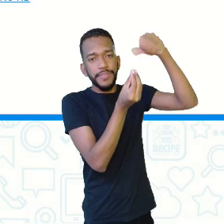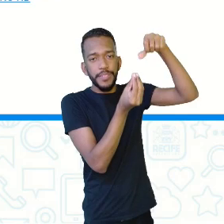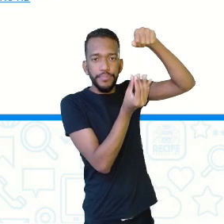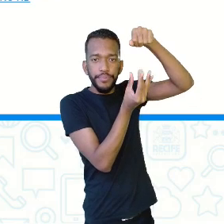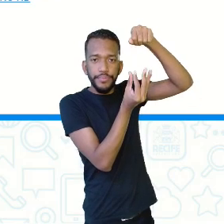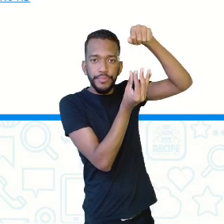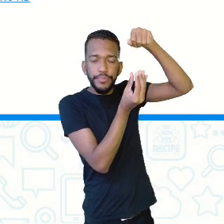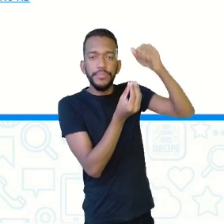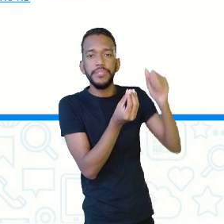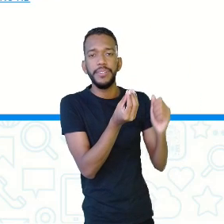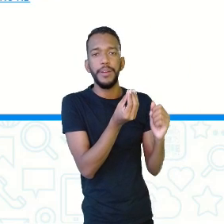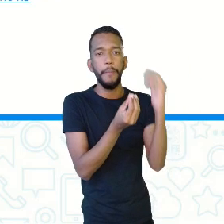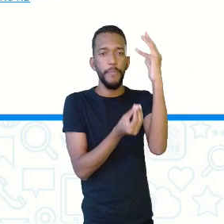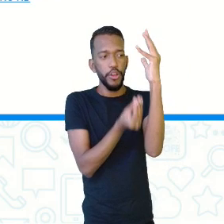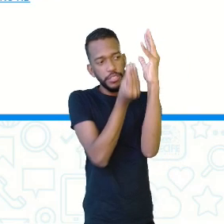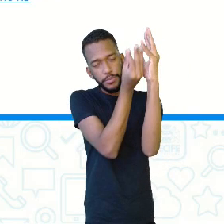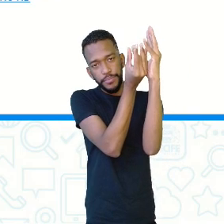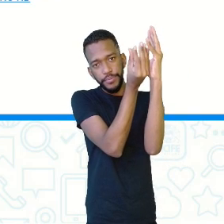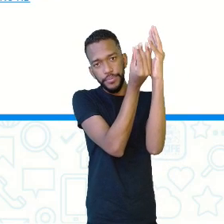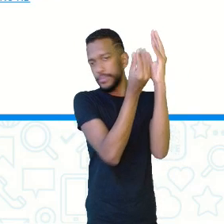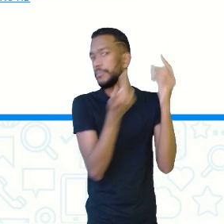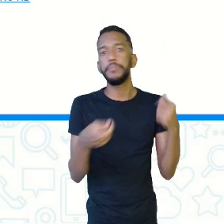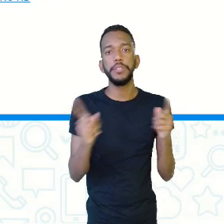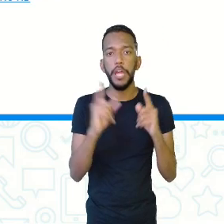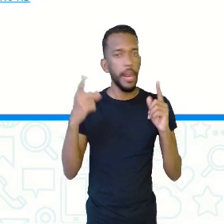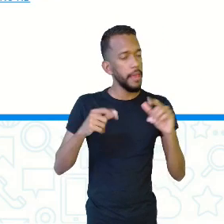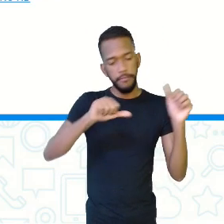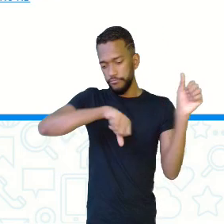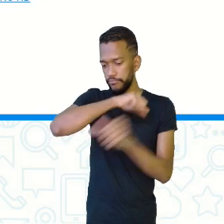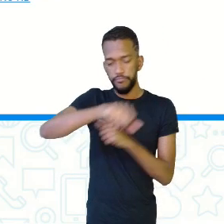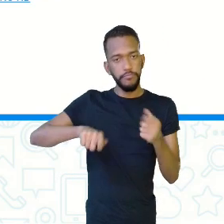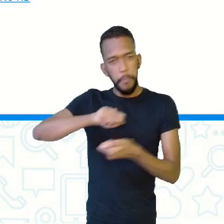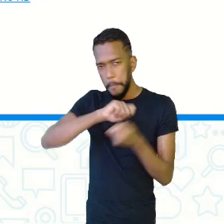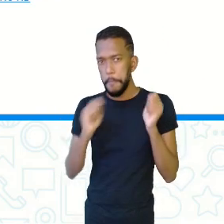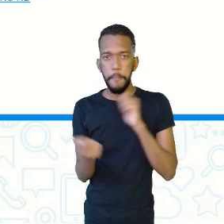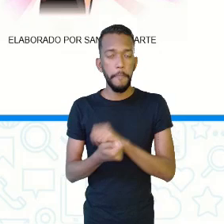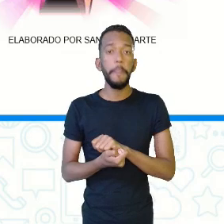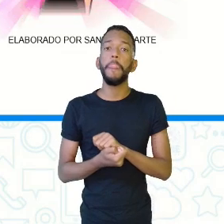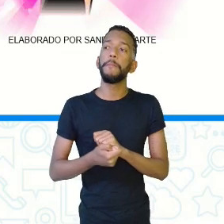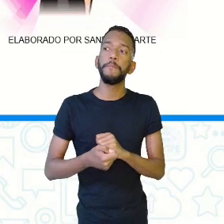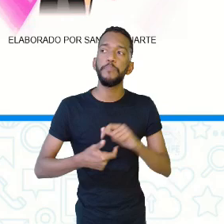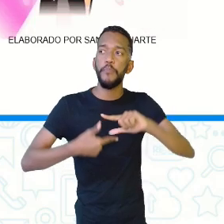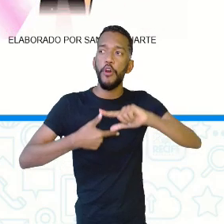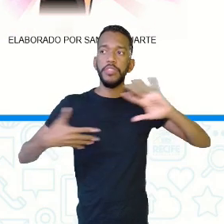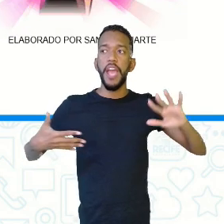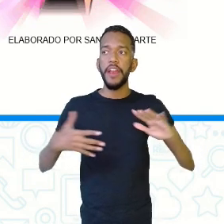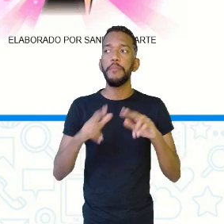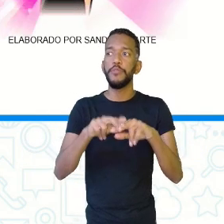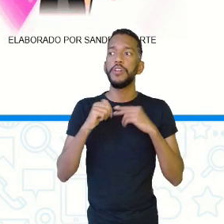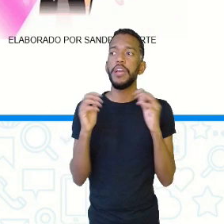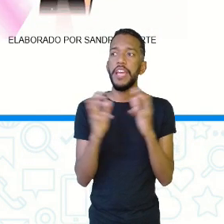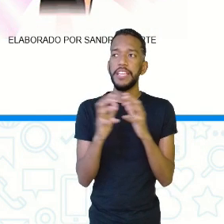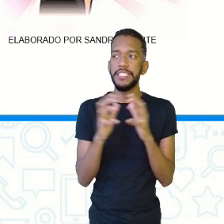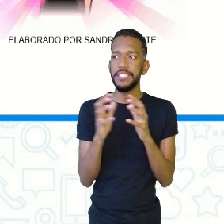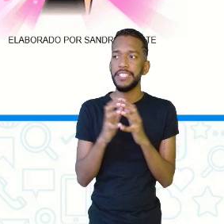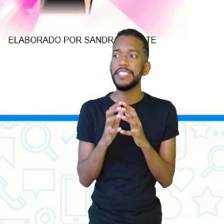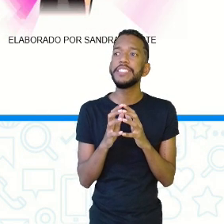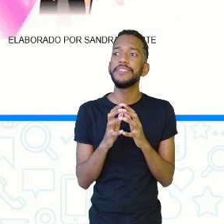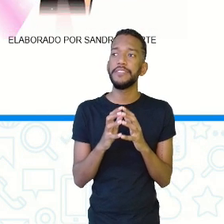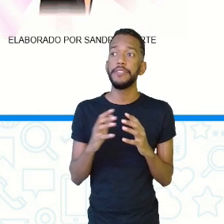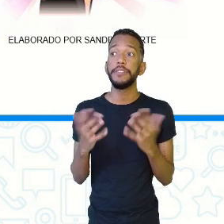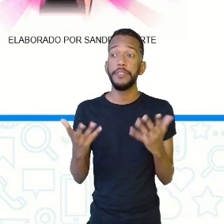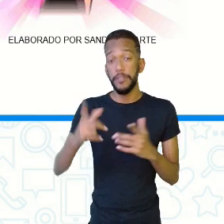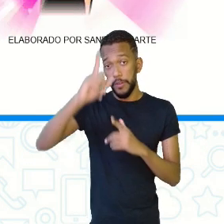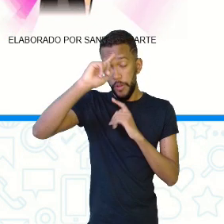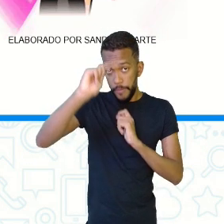passos. Agora era a modernidade chegando, Recife crescendo. E aí, ó, em homenagem